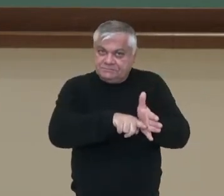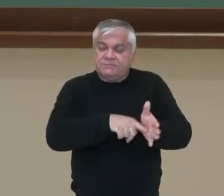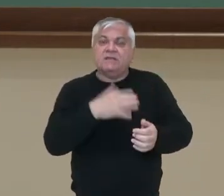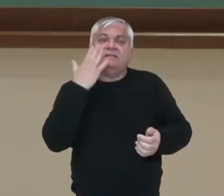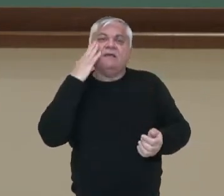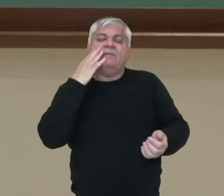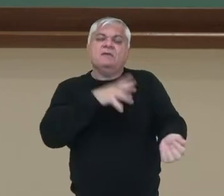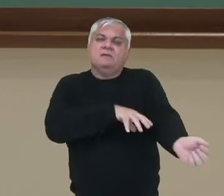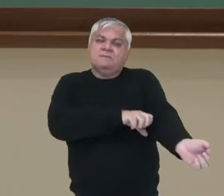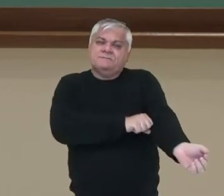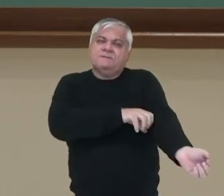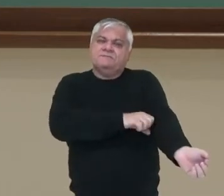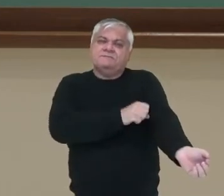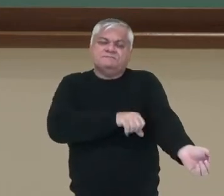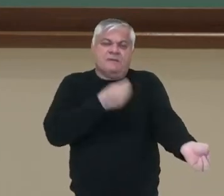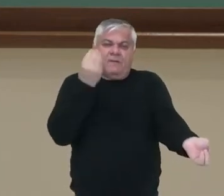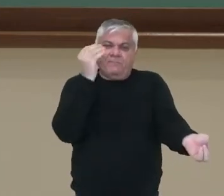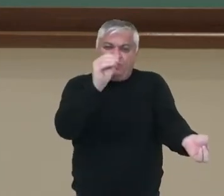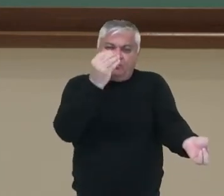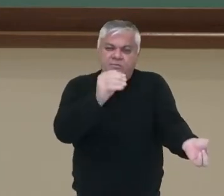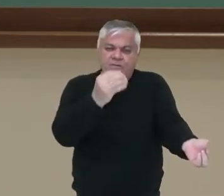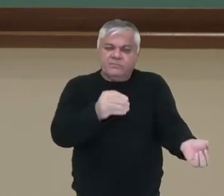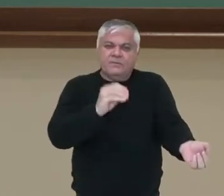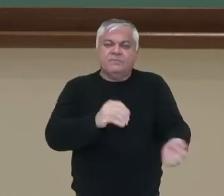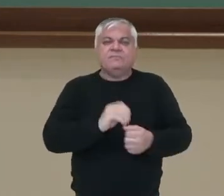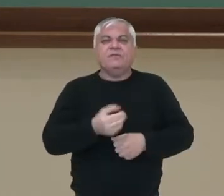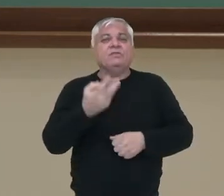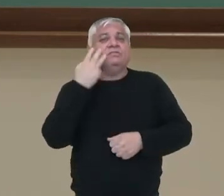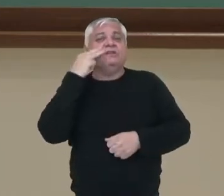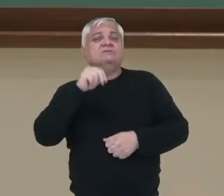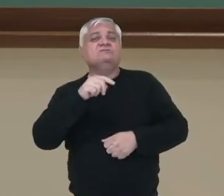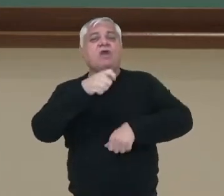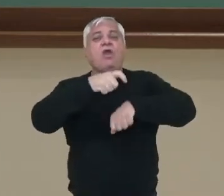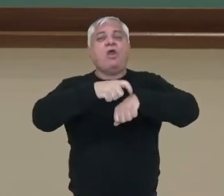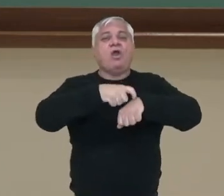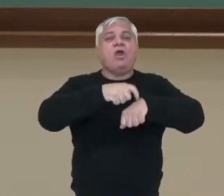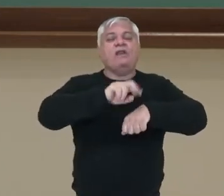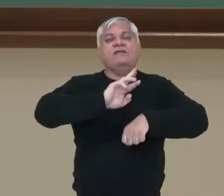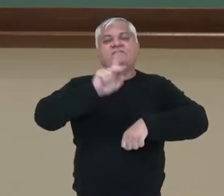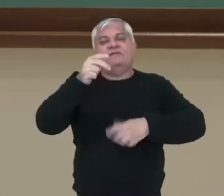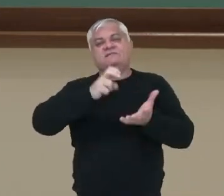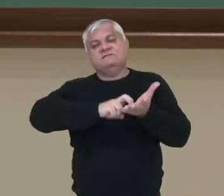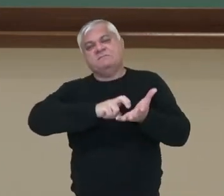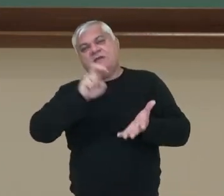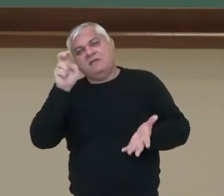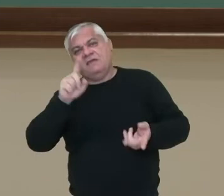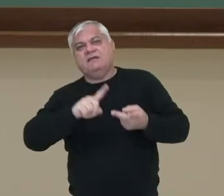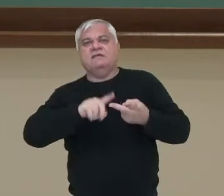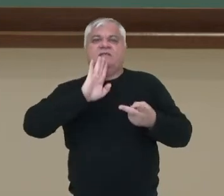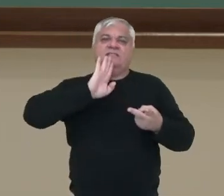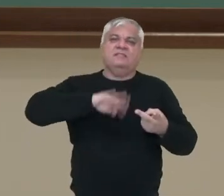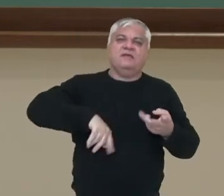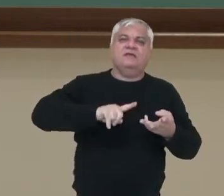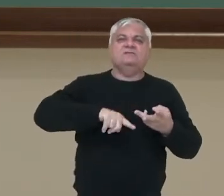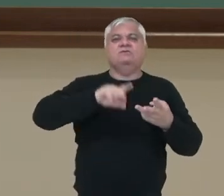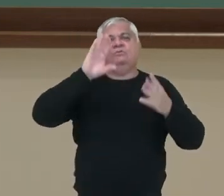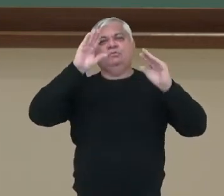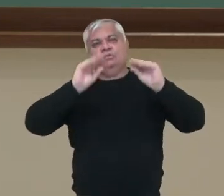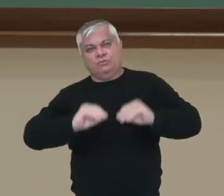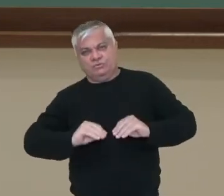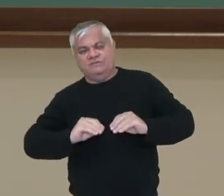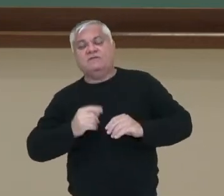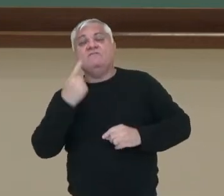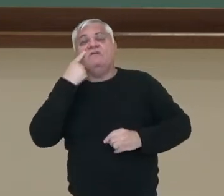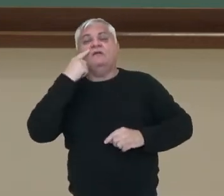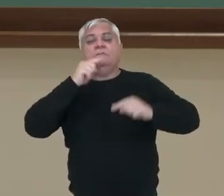durante vários dias em momentos diferentes, tá? Para verificar se essa pressão está se mantendo realmente